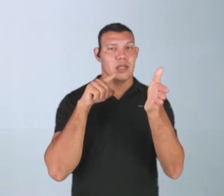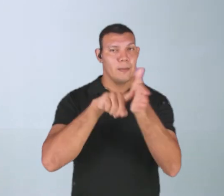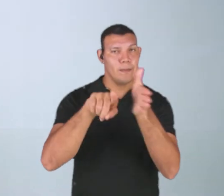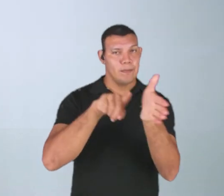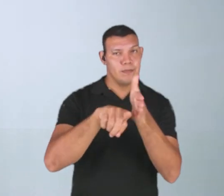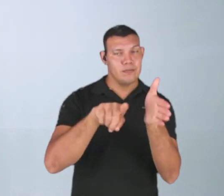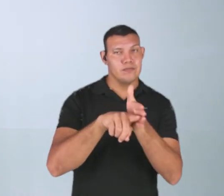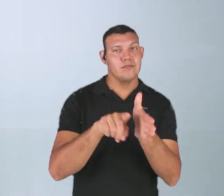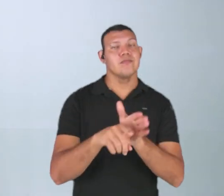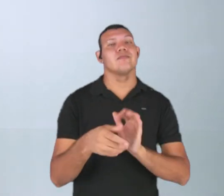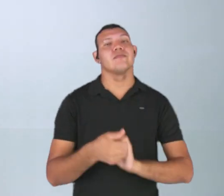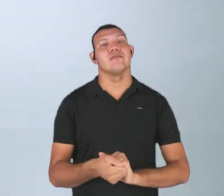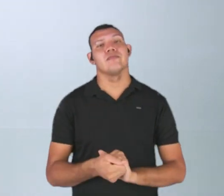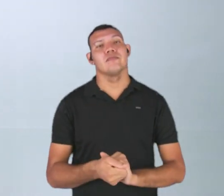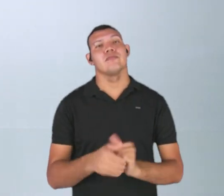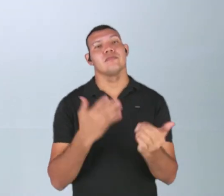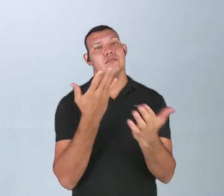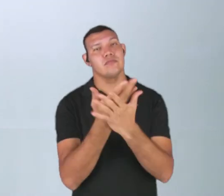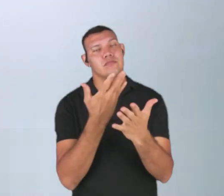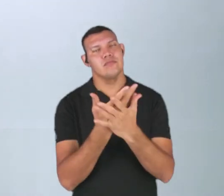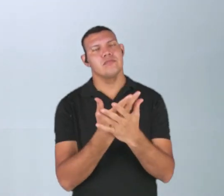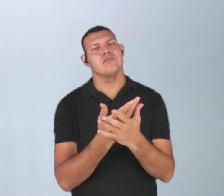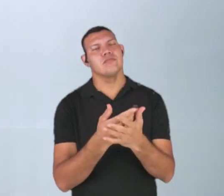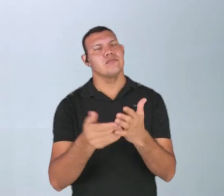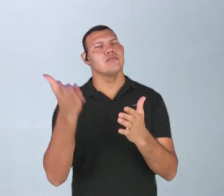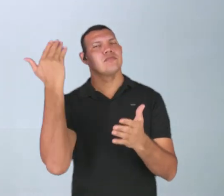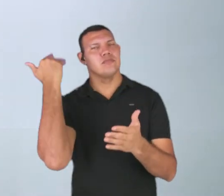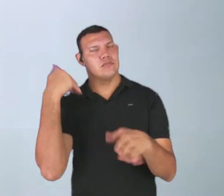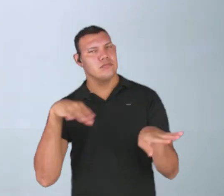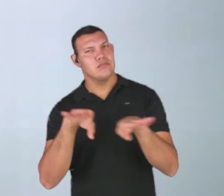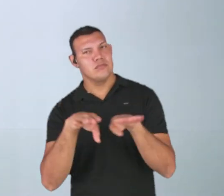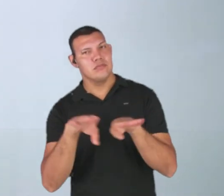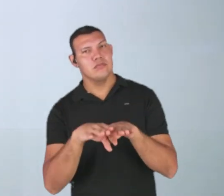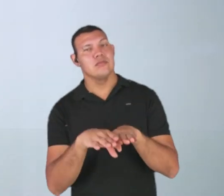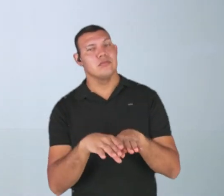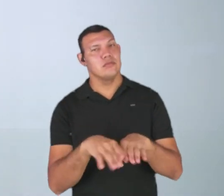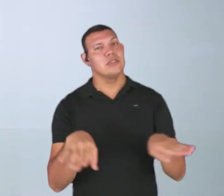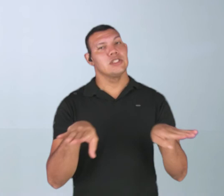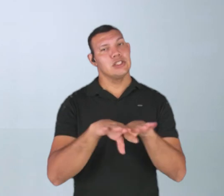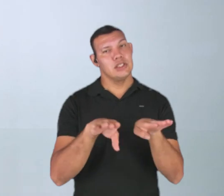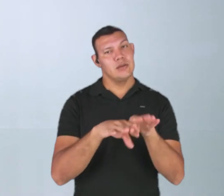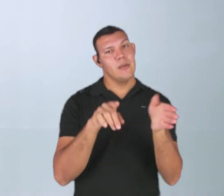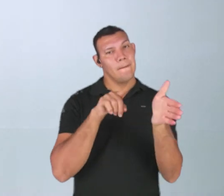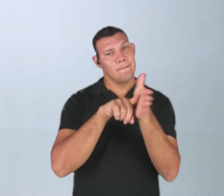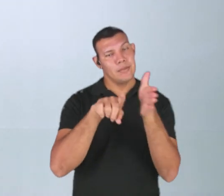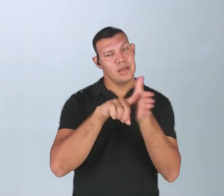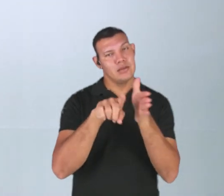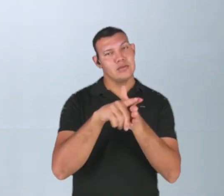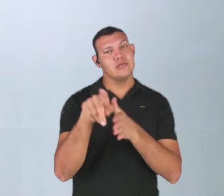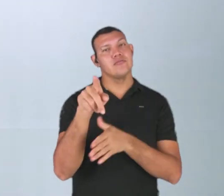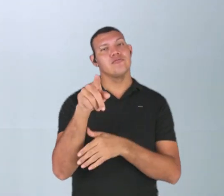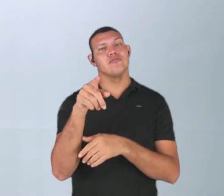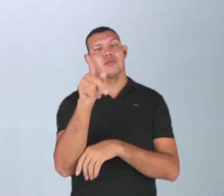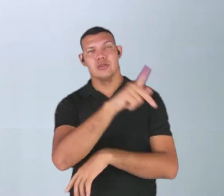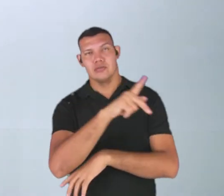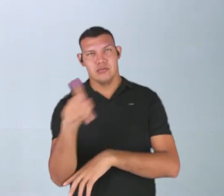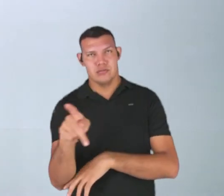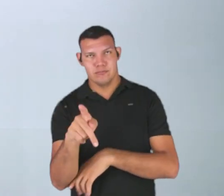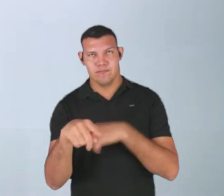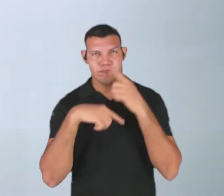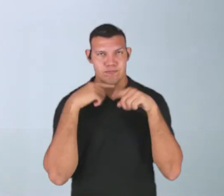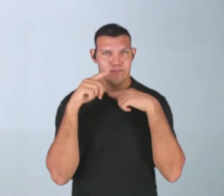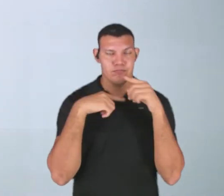com essa com essa aula e outras aulas né ou recorra seu professor para tirar suas dúvidas